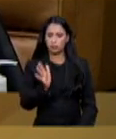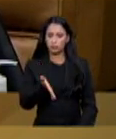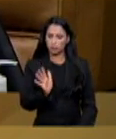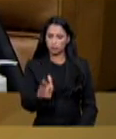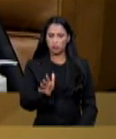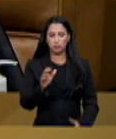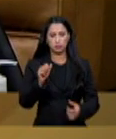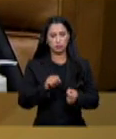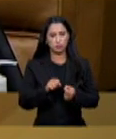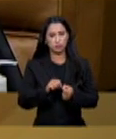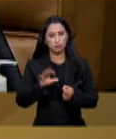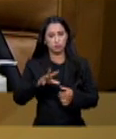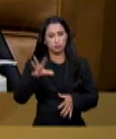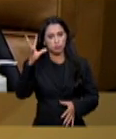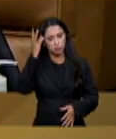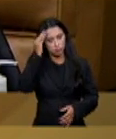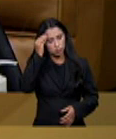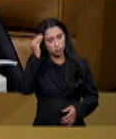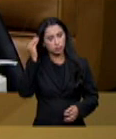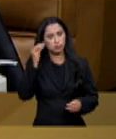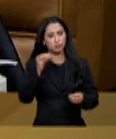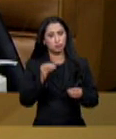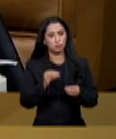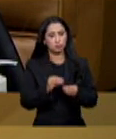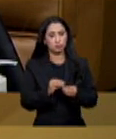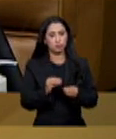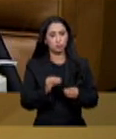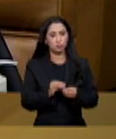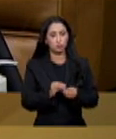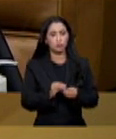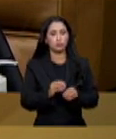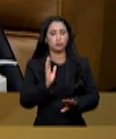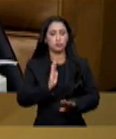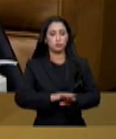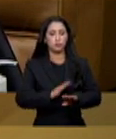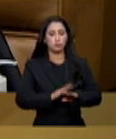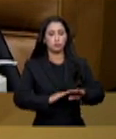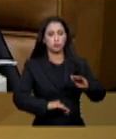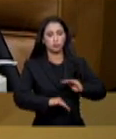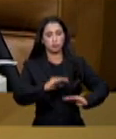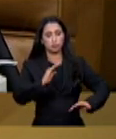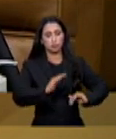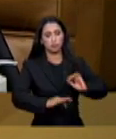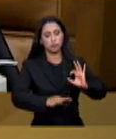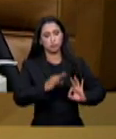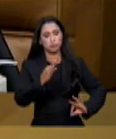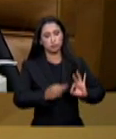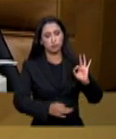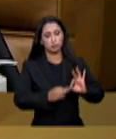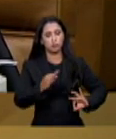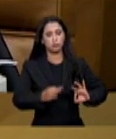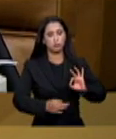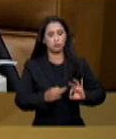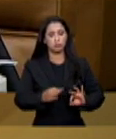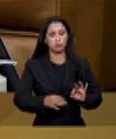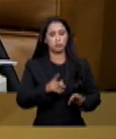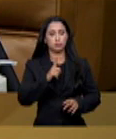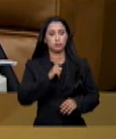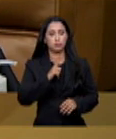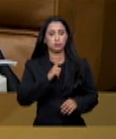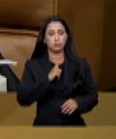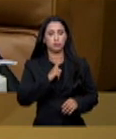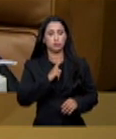feito na compreensão da rede interligada de competências dentro